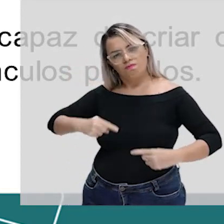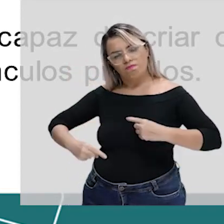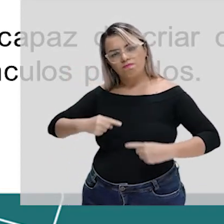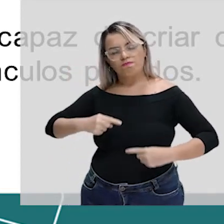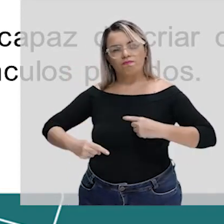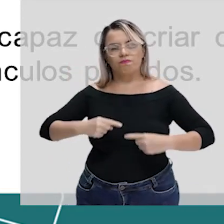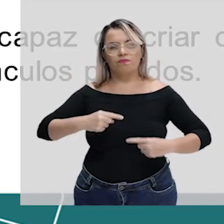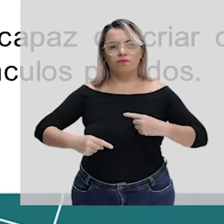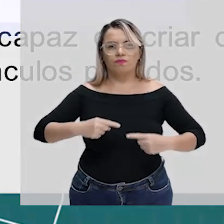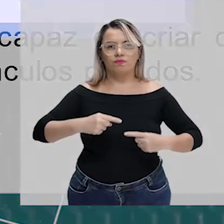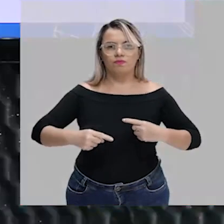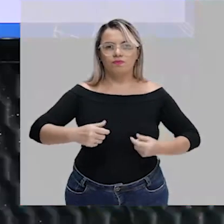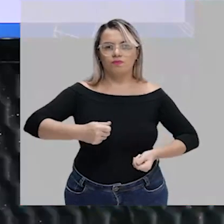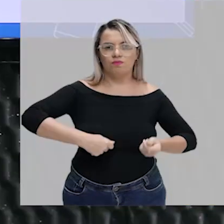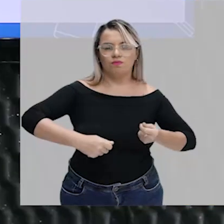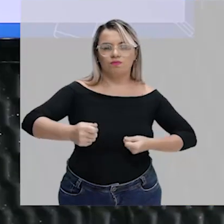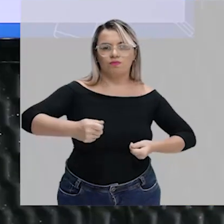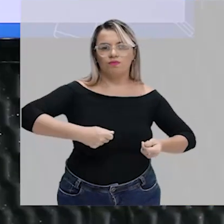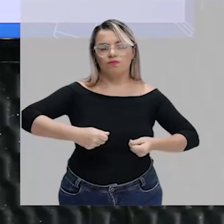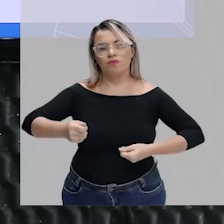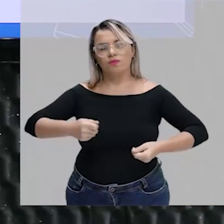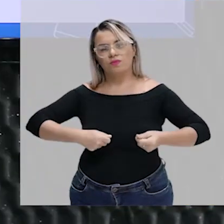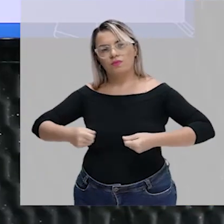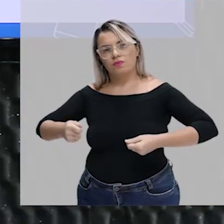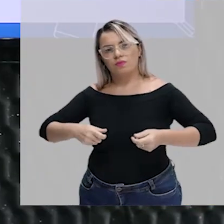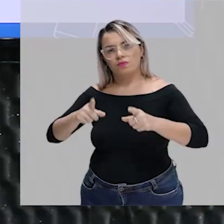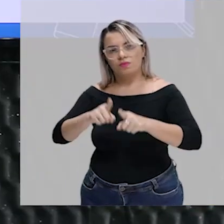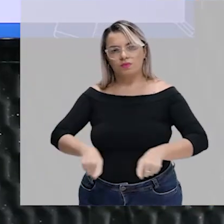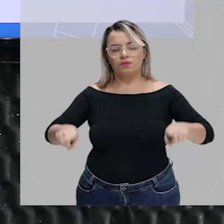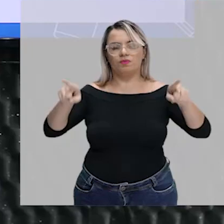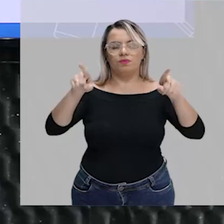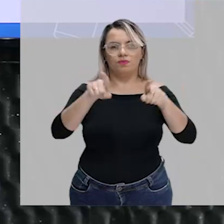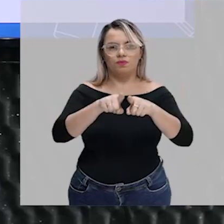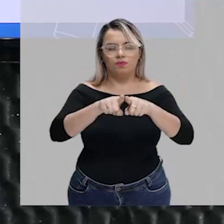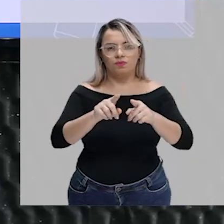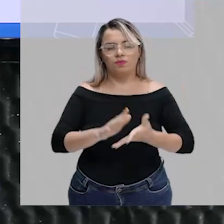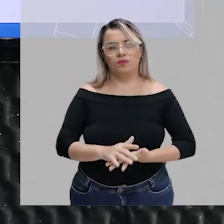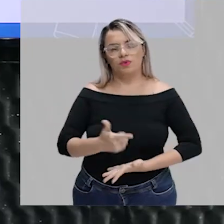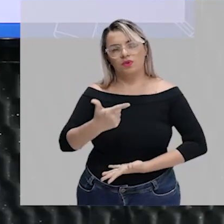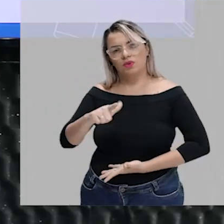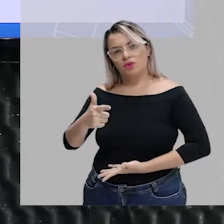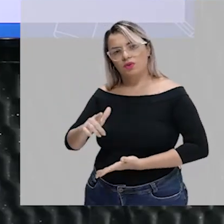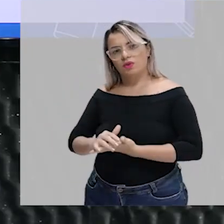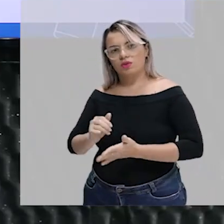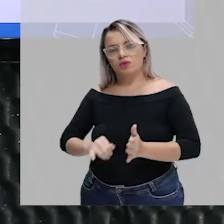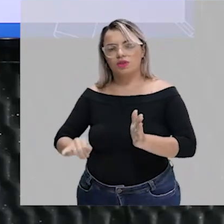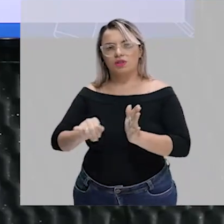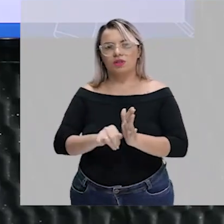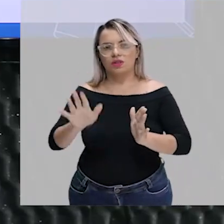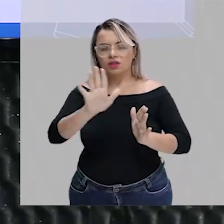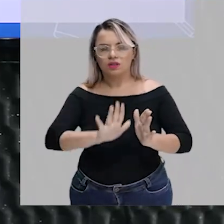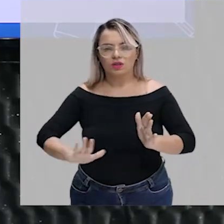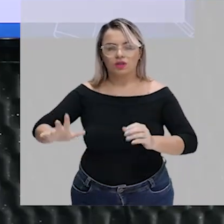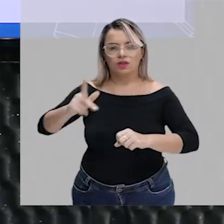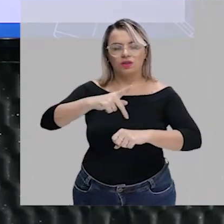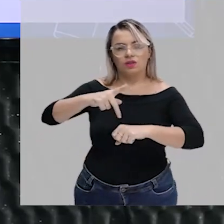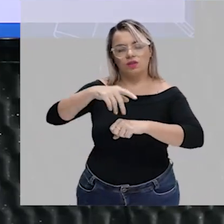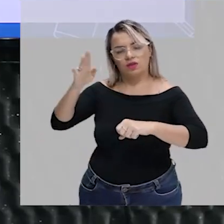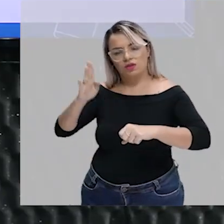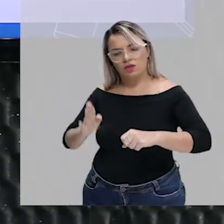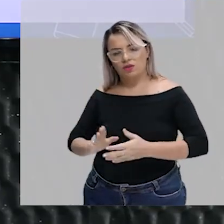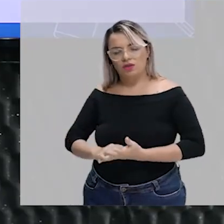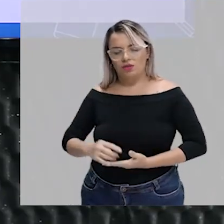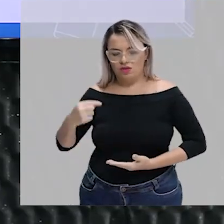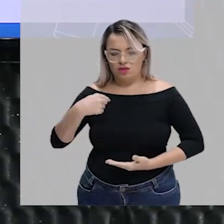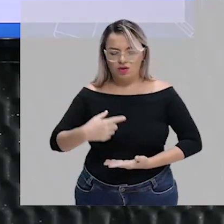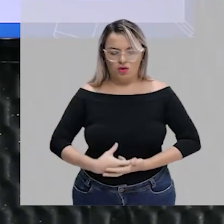politicamente, administrativamente, e de também não ter ainda uma identidade nacional, dos brasileiros